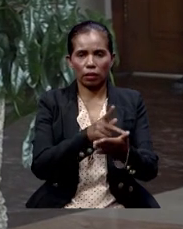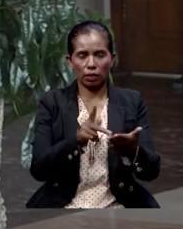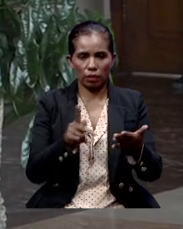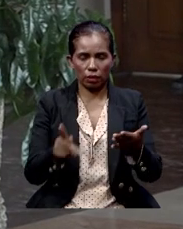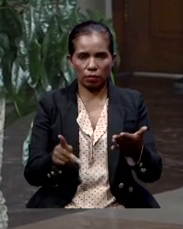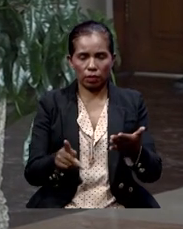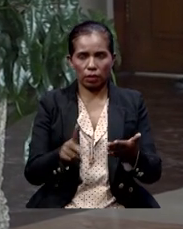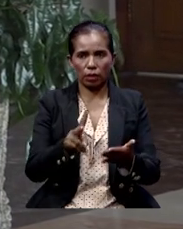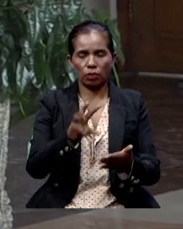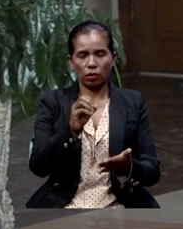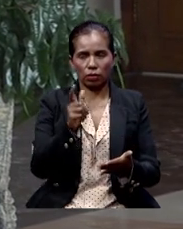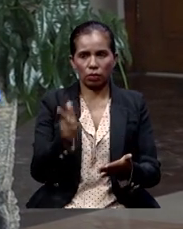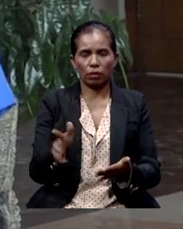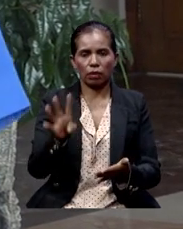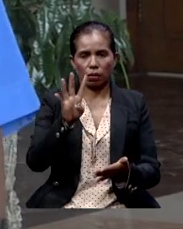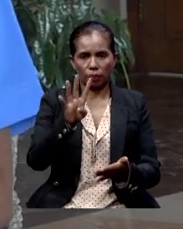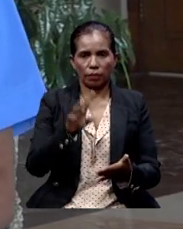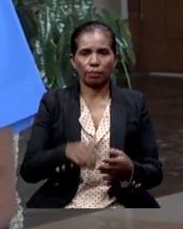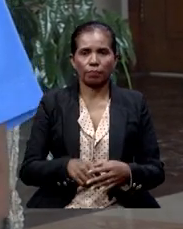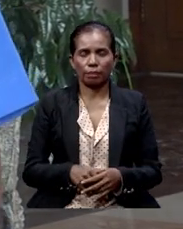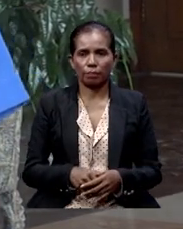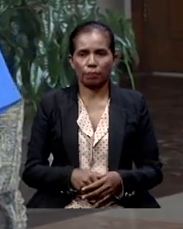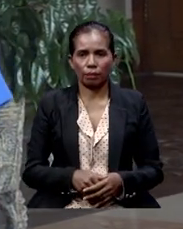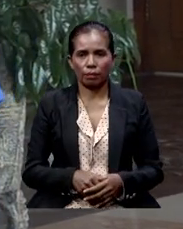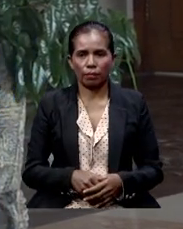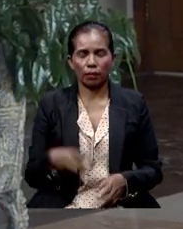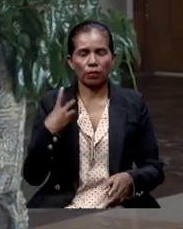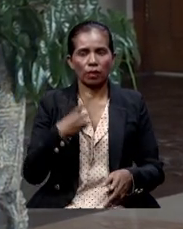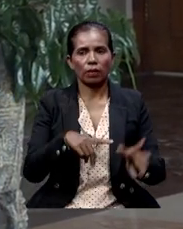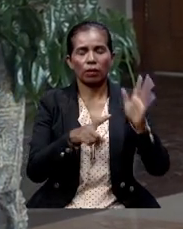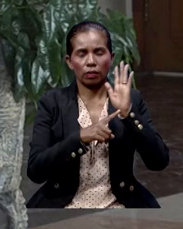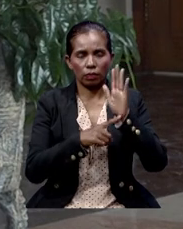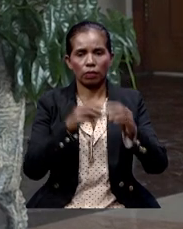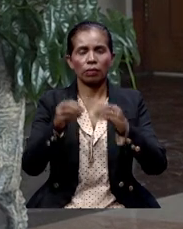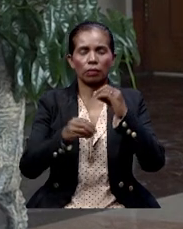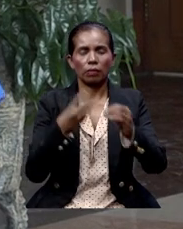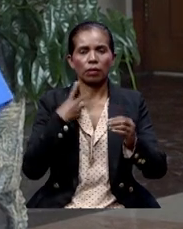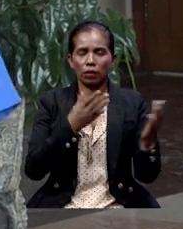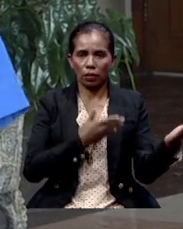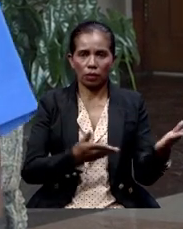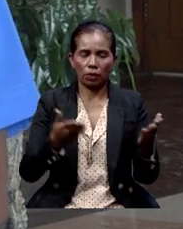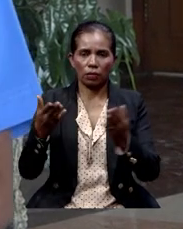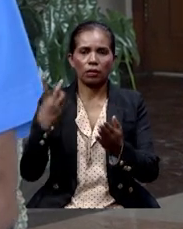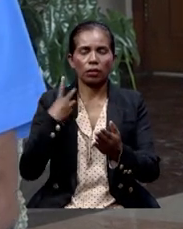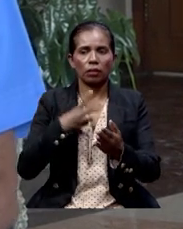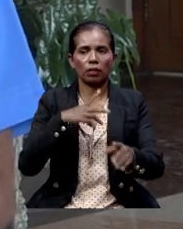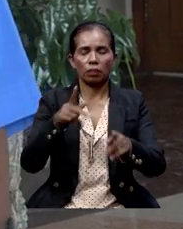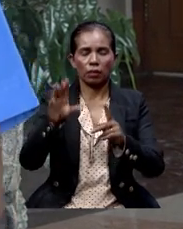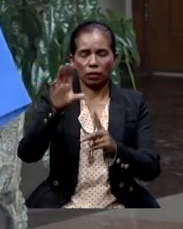em 2024 nian. Ita informa kata ita orienta na bahita nian